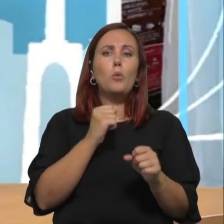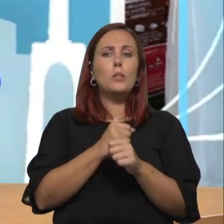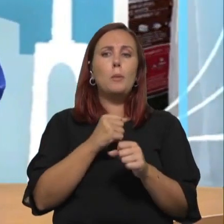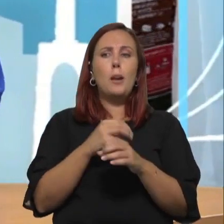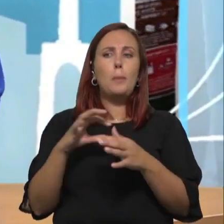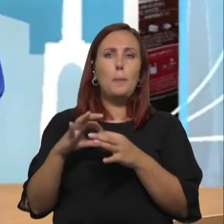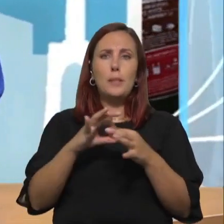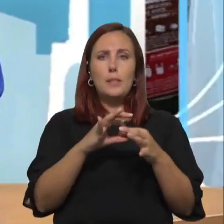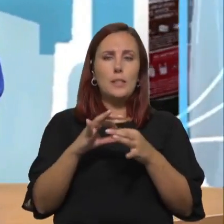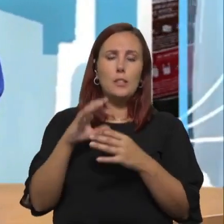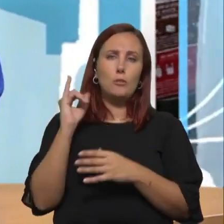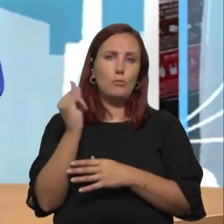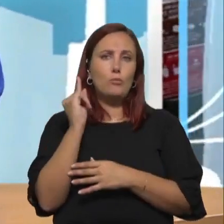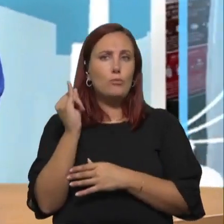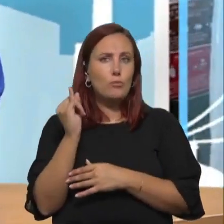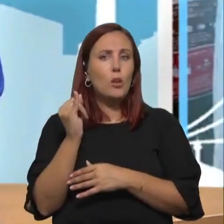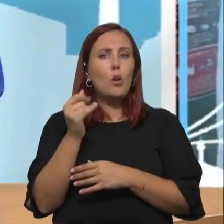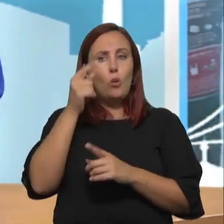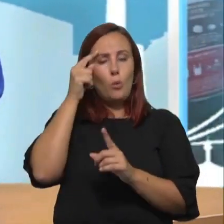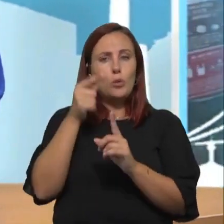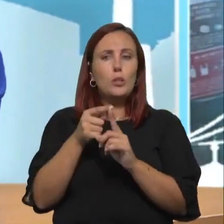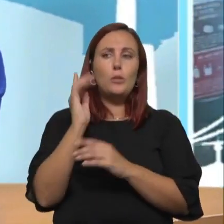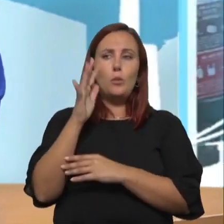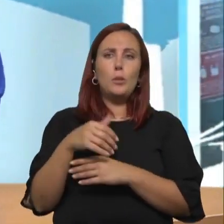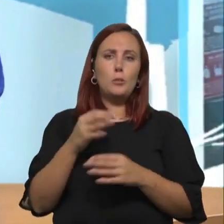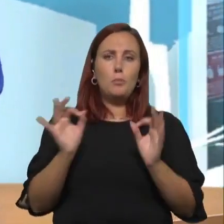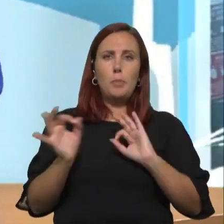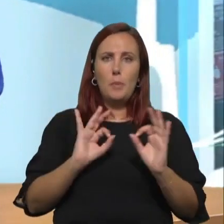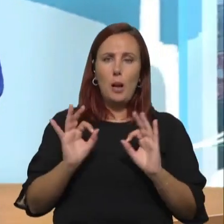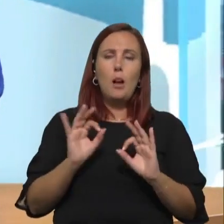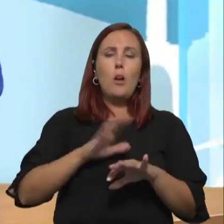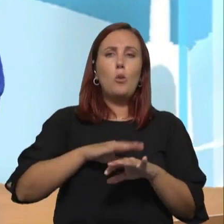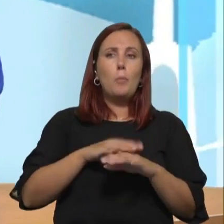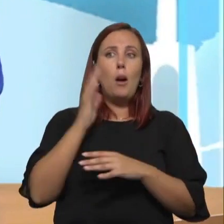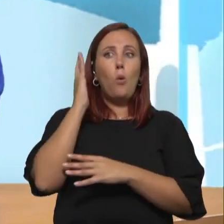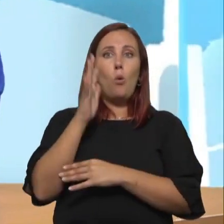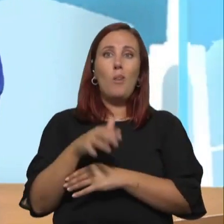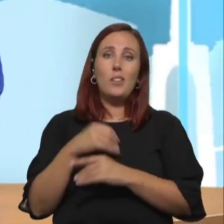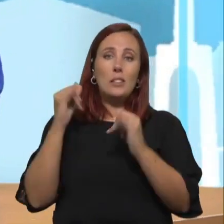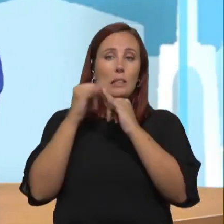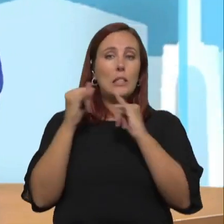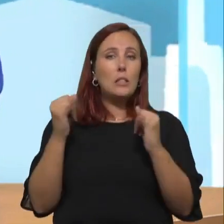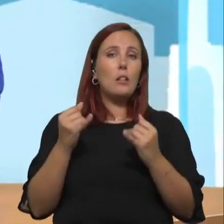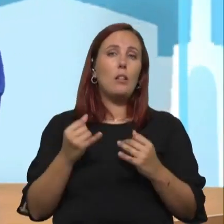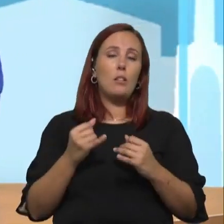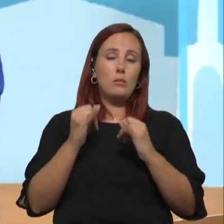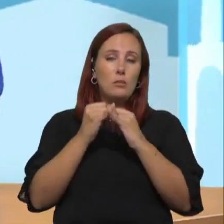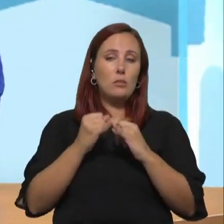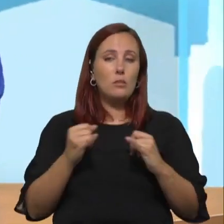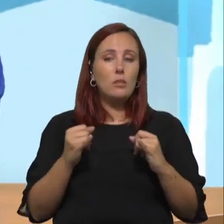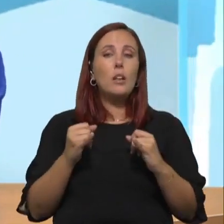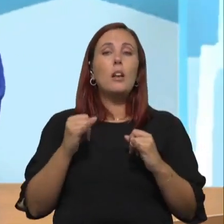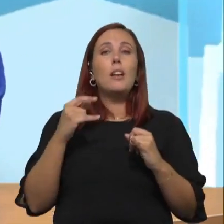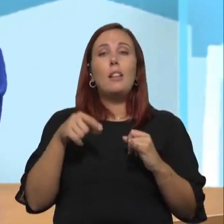o Instituto e na elaboração deste congresso, que é um congresso internacional e que tem exatamente esse tema